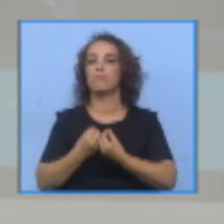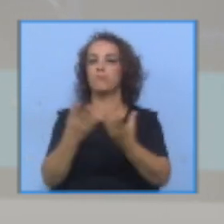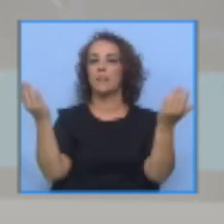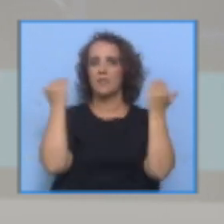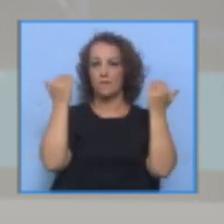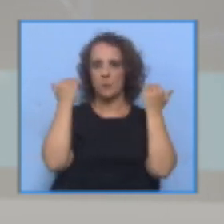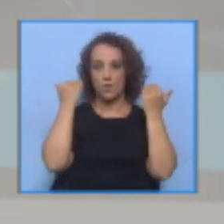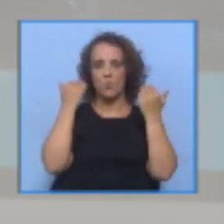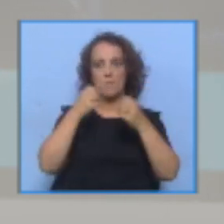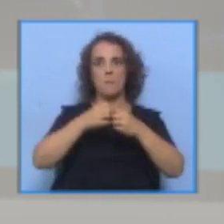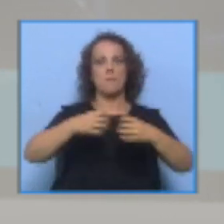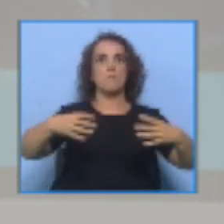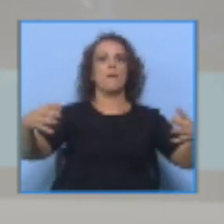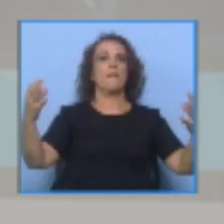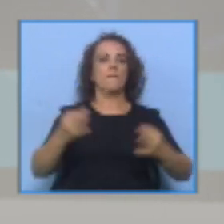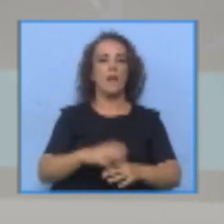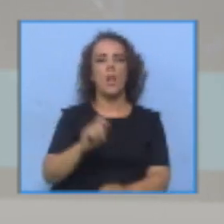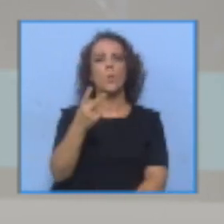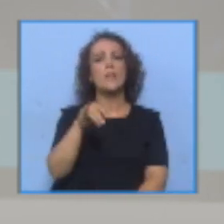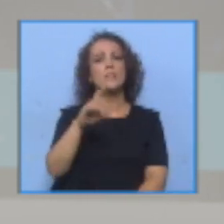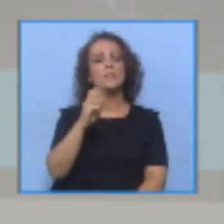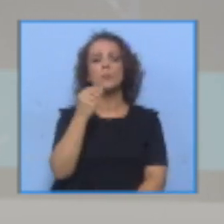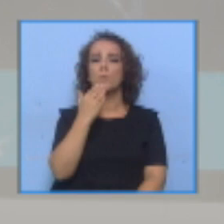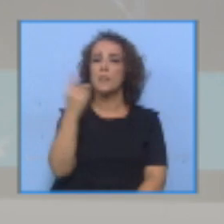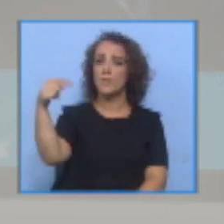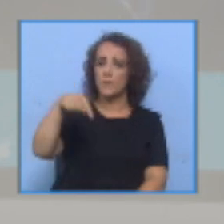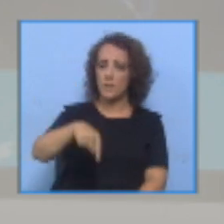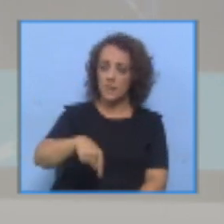mensagens que nós vemos. Eunice Lourenço, agradeço ter estado aqui